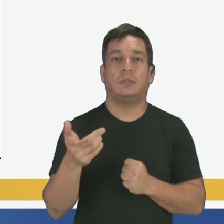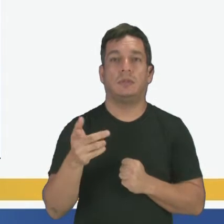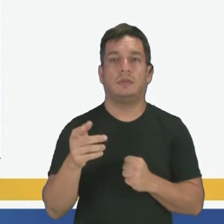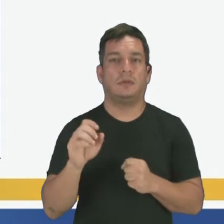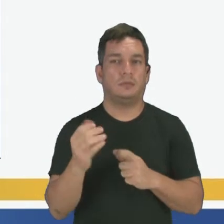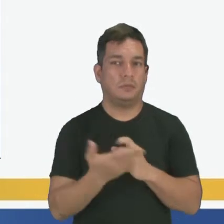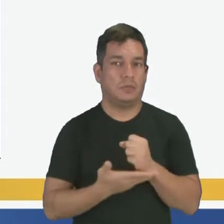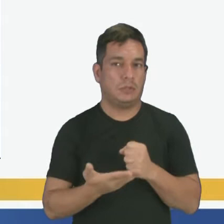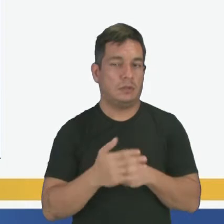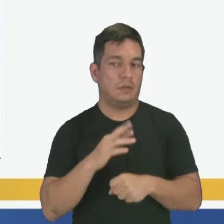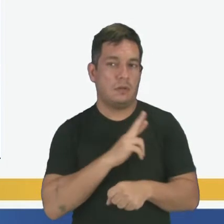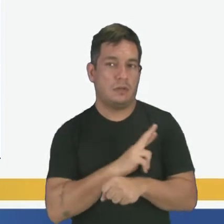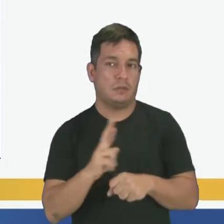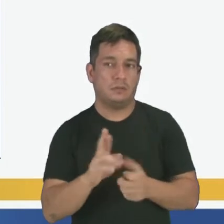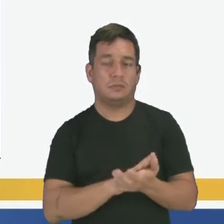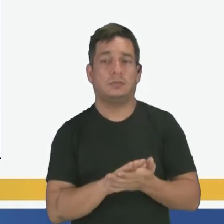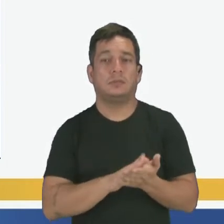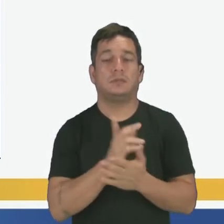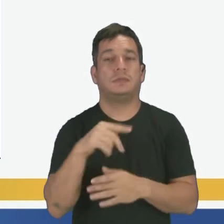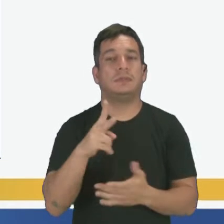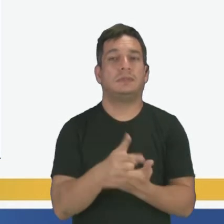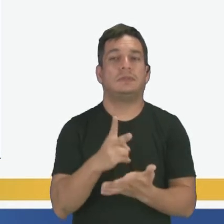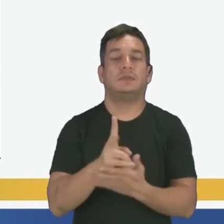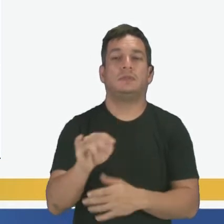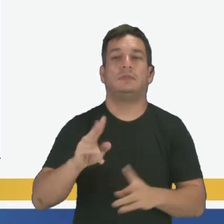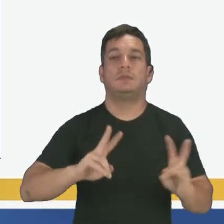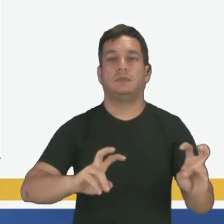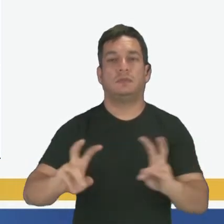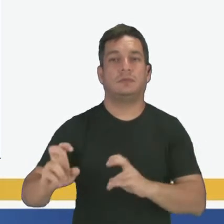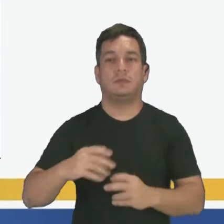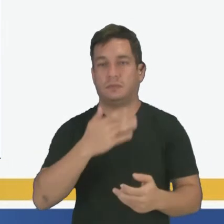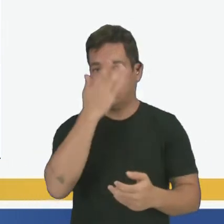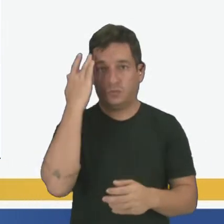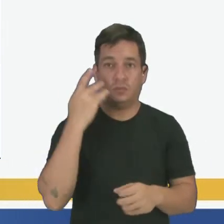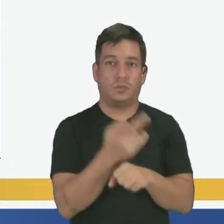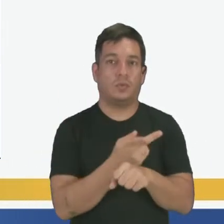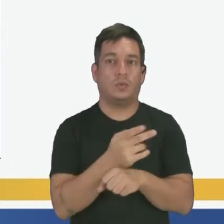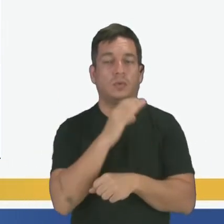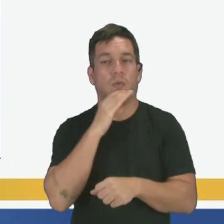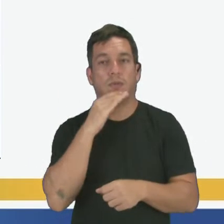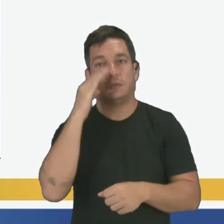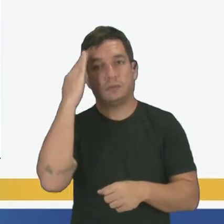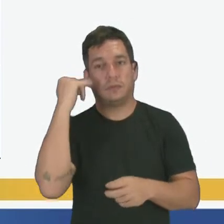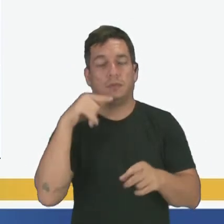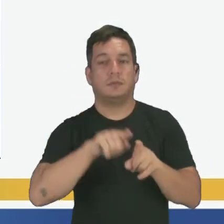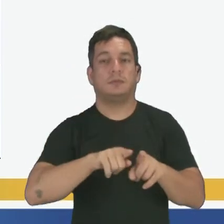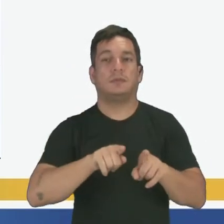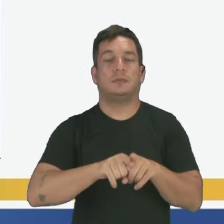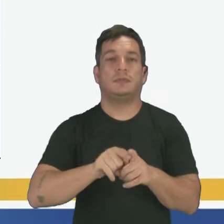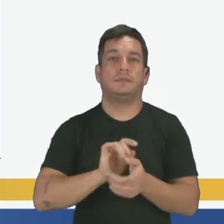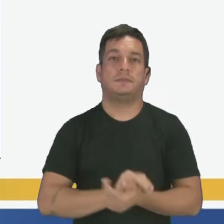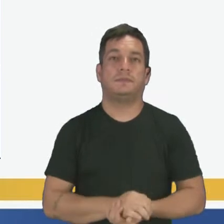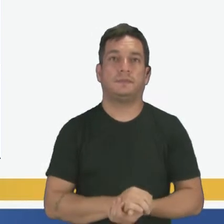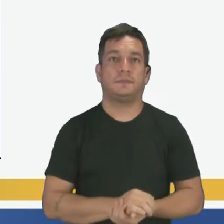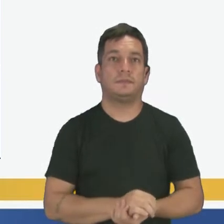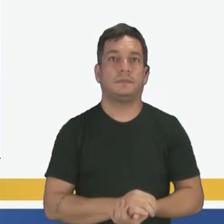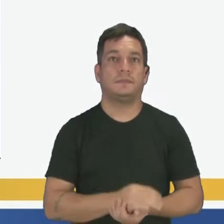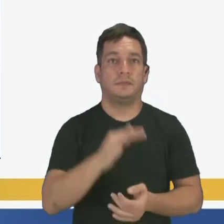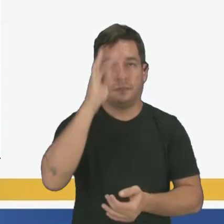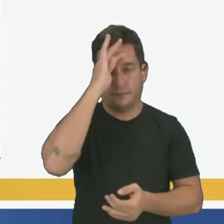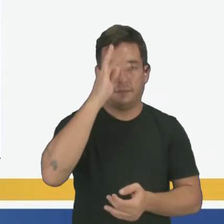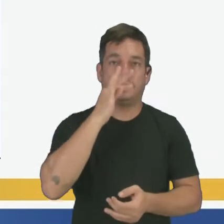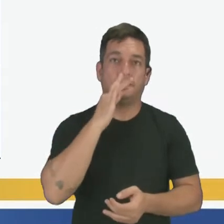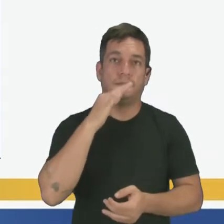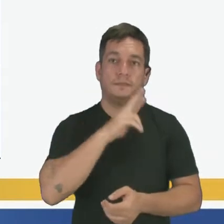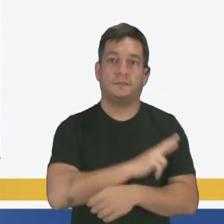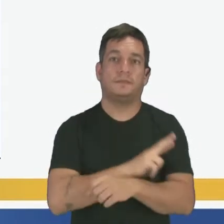nas religiões. Então, você vai ver sempre essas pessoas buscando o conhecimento, a sabedoria, né? Nas tradições